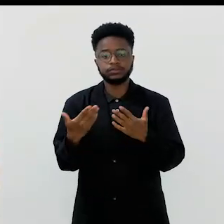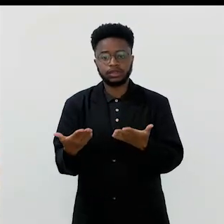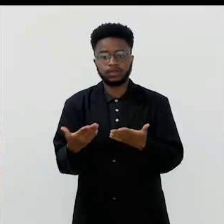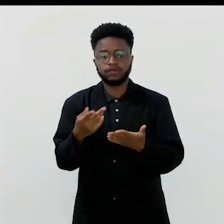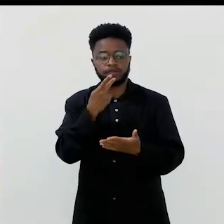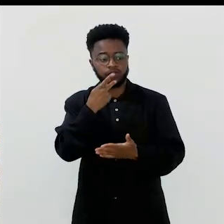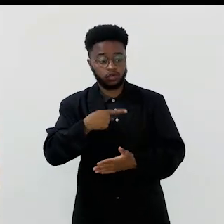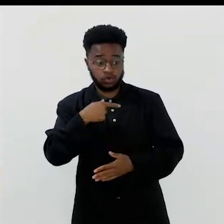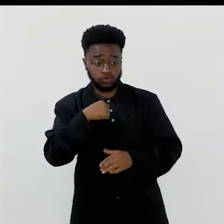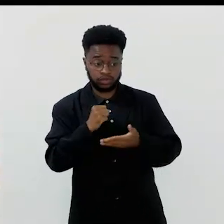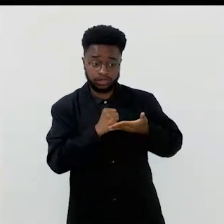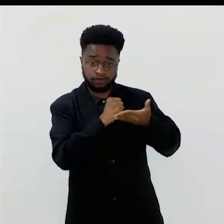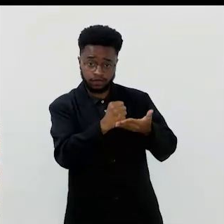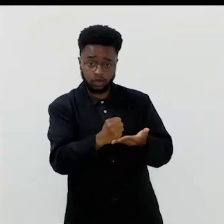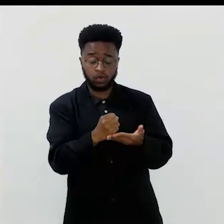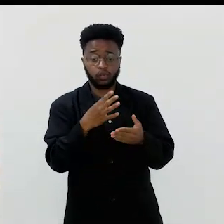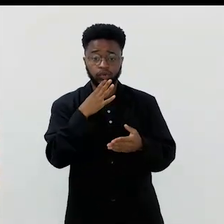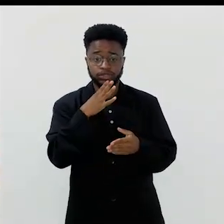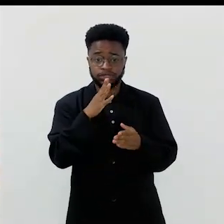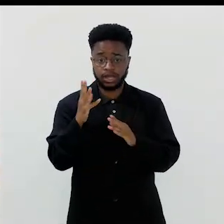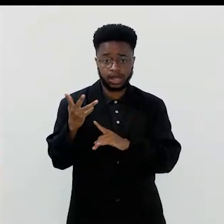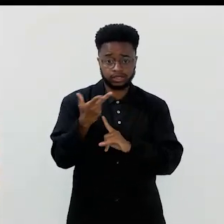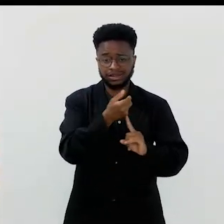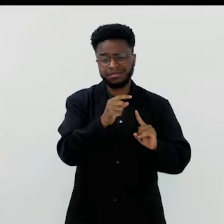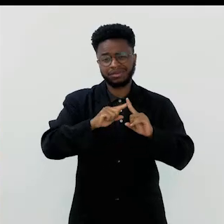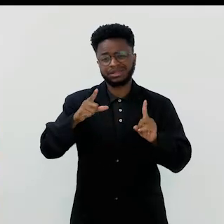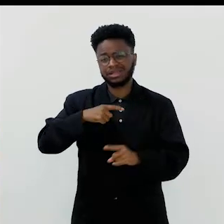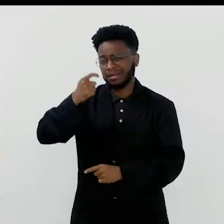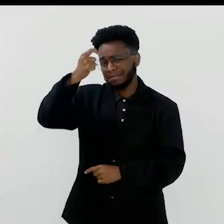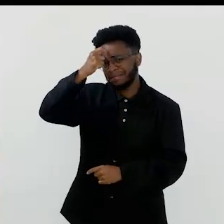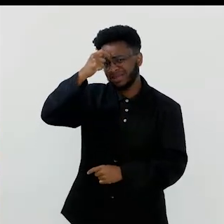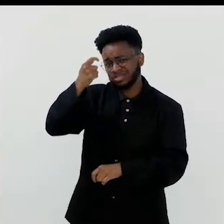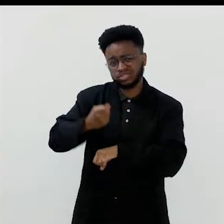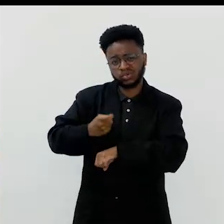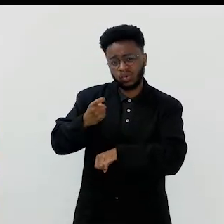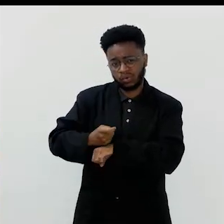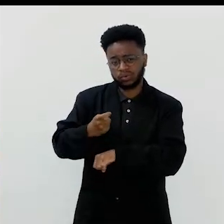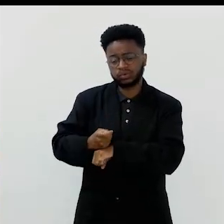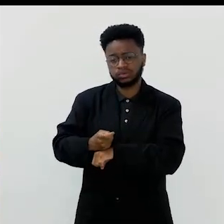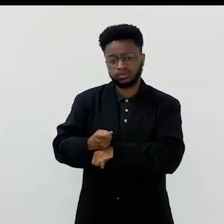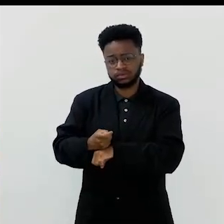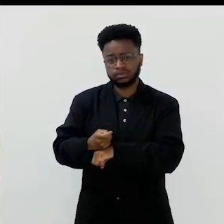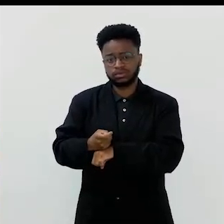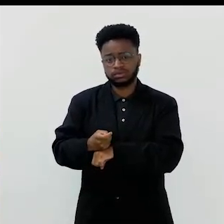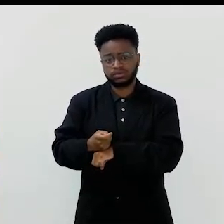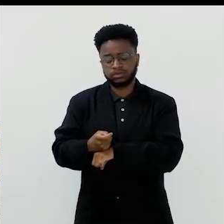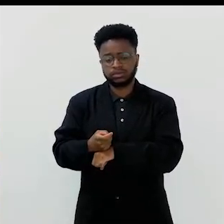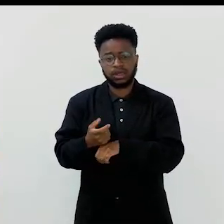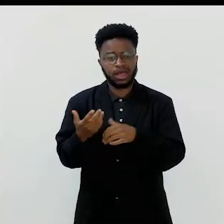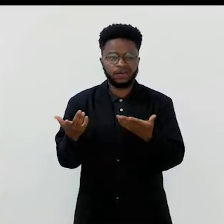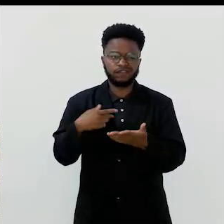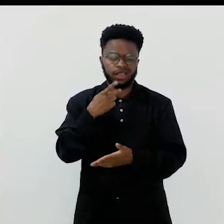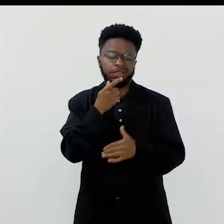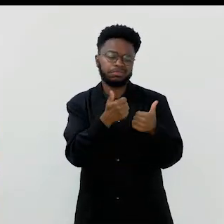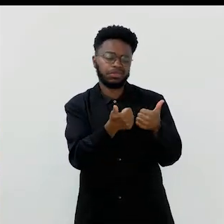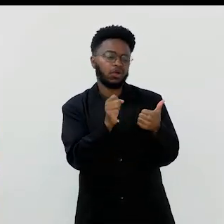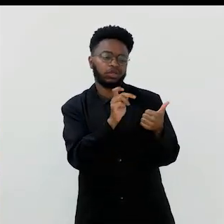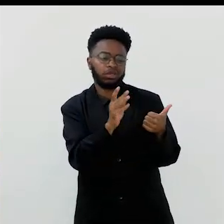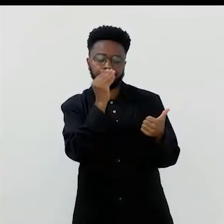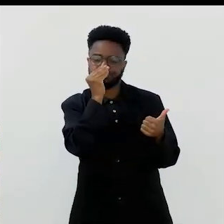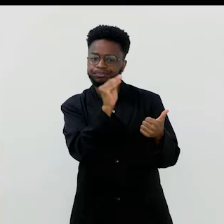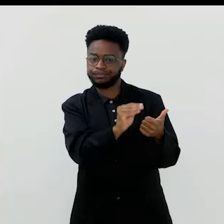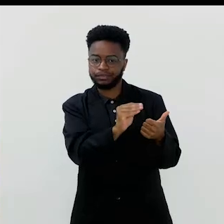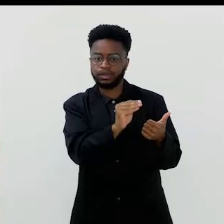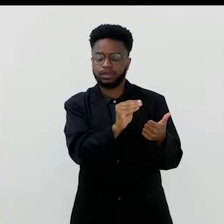levar para você conhecer um artista, um grande artista. Mas eu, com aquela mentalidade idiota, de Sudeste, Sul, e aquela coisa,